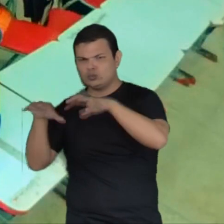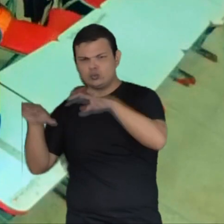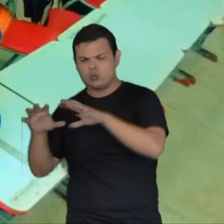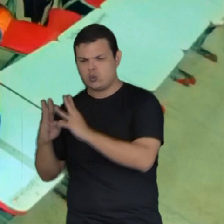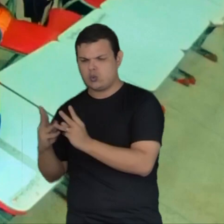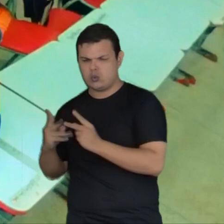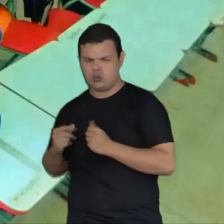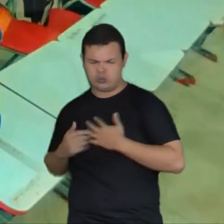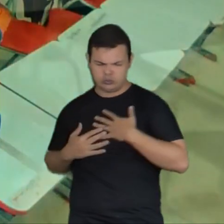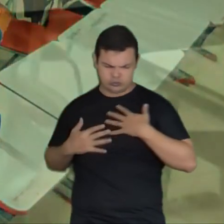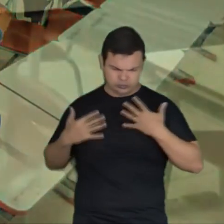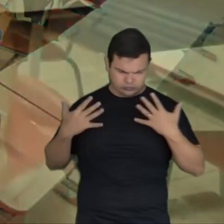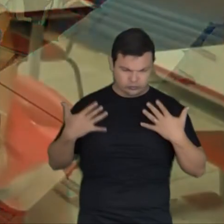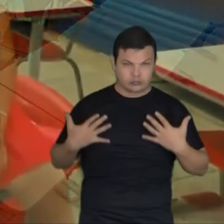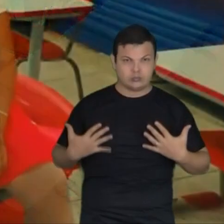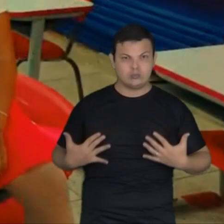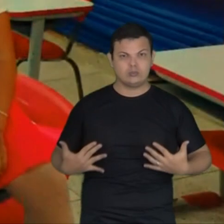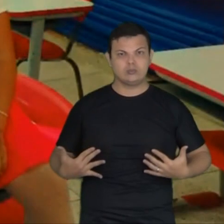me encharcado.